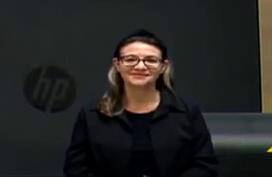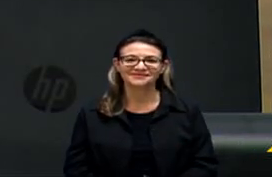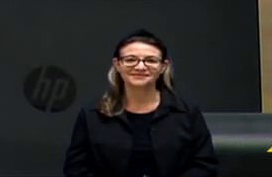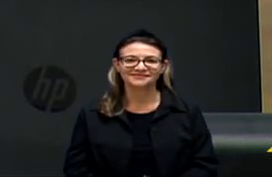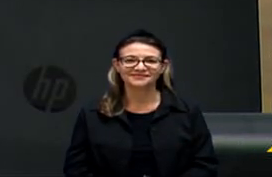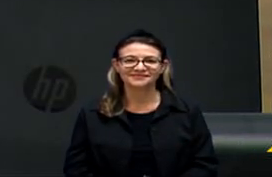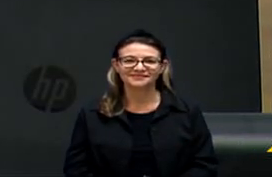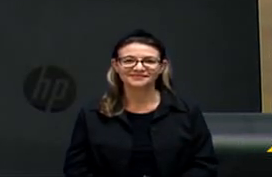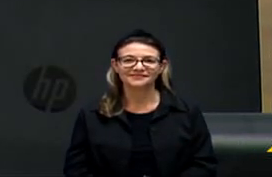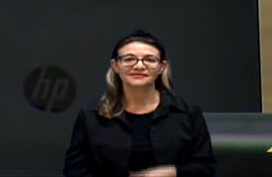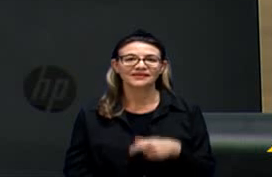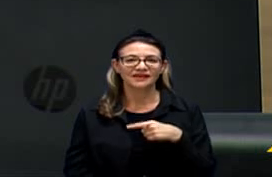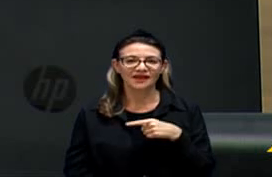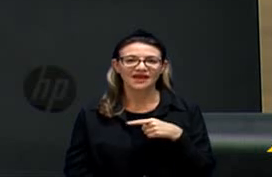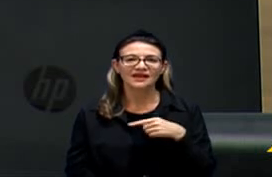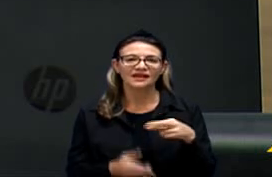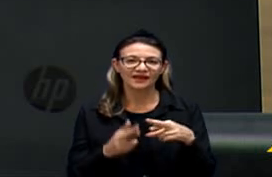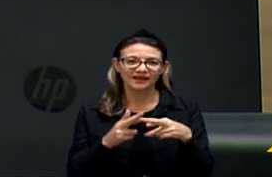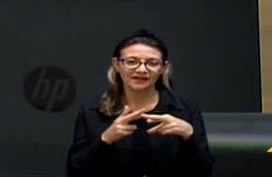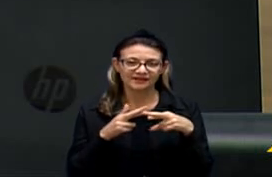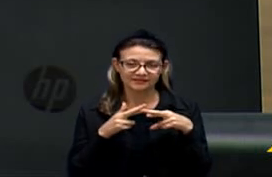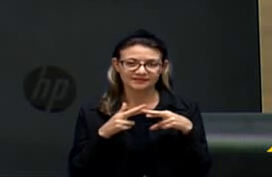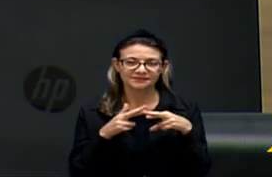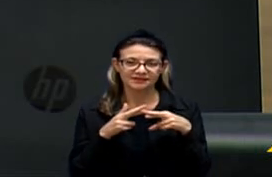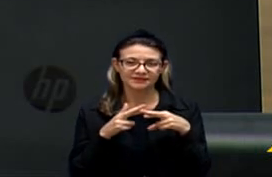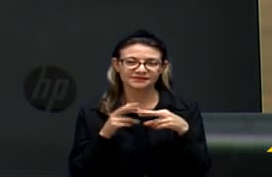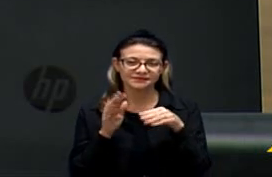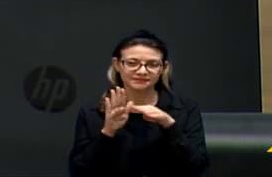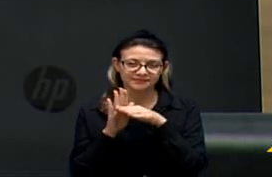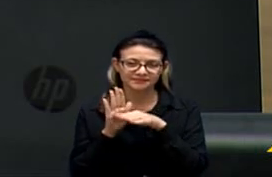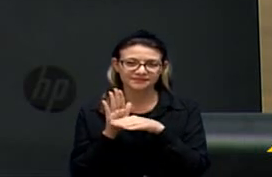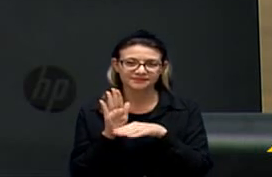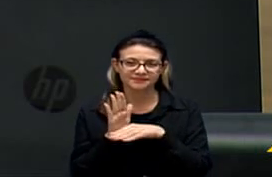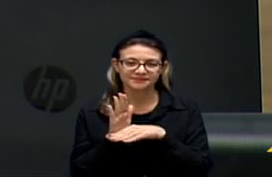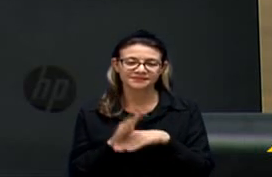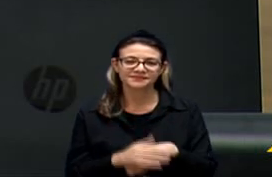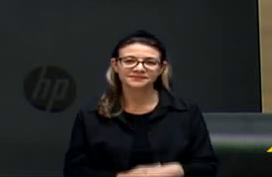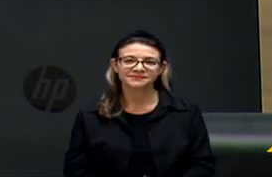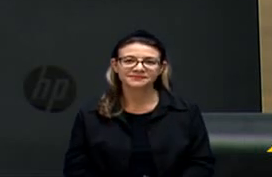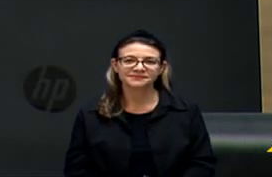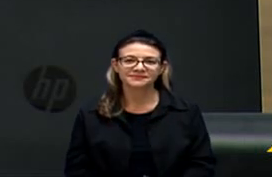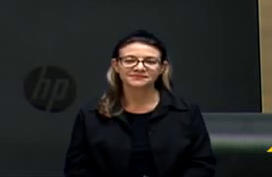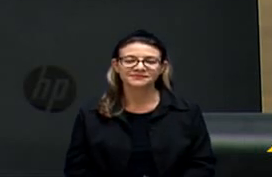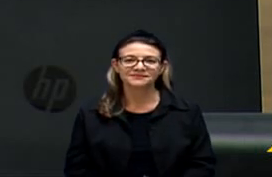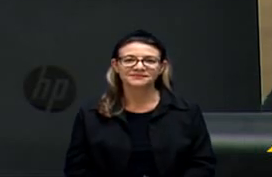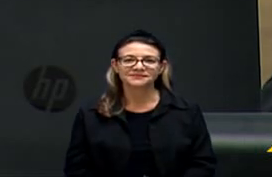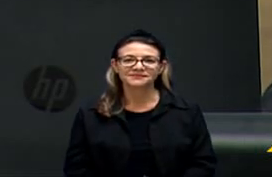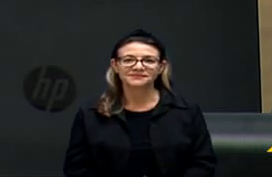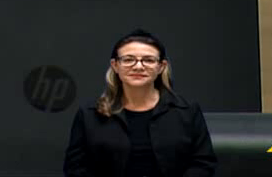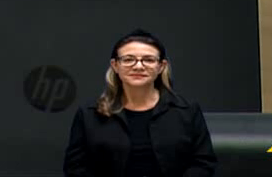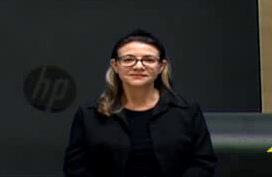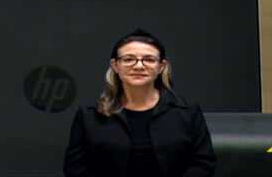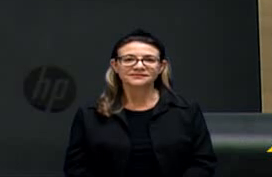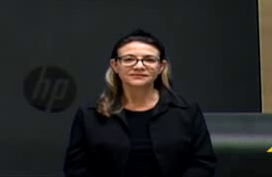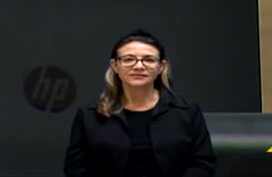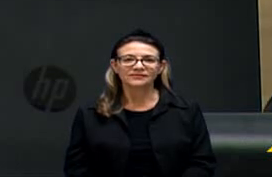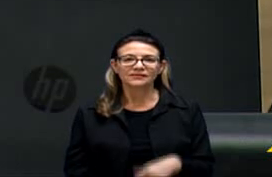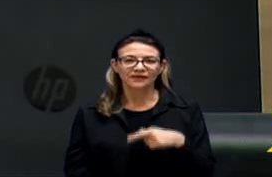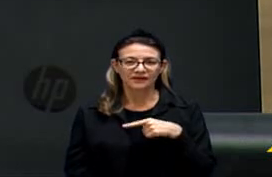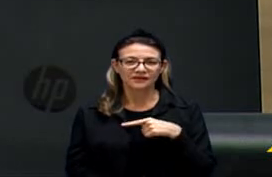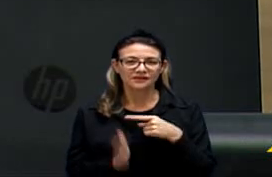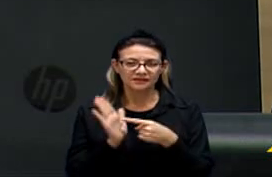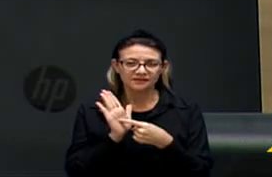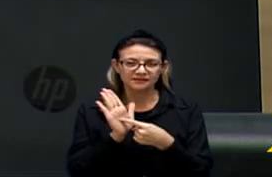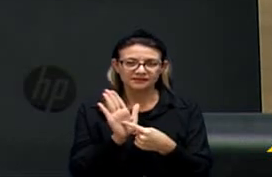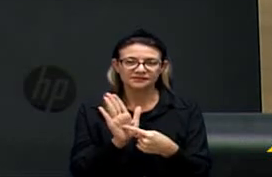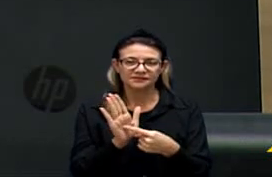nós temos requerimento na pauta em destaque Vereador C Ah tem um destaque de vossa excelência